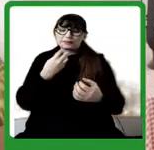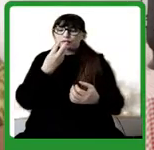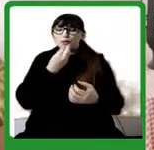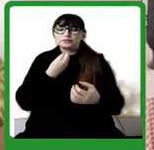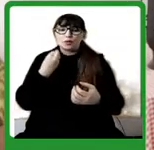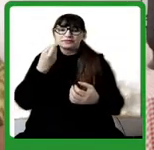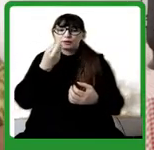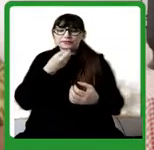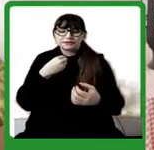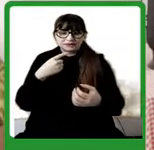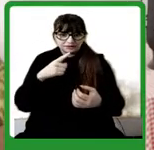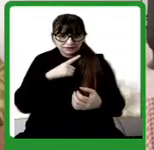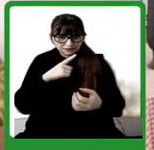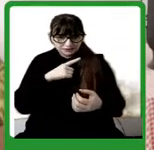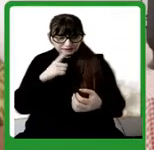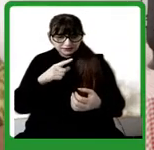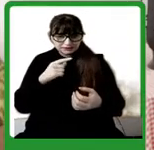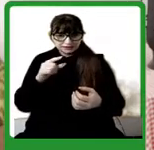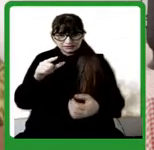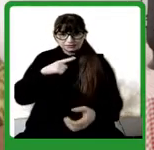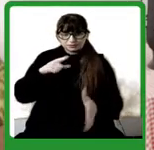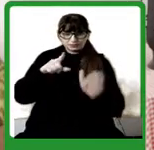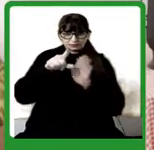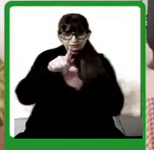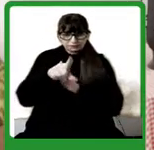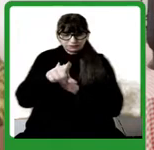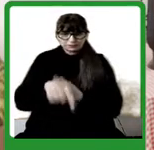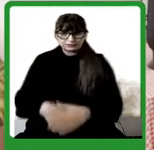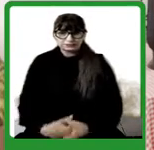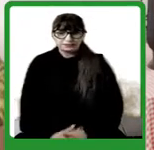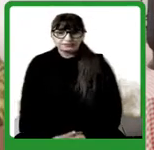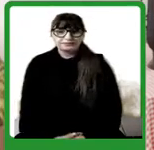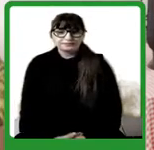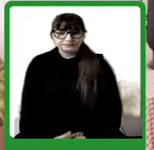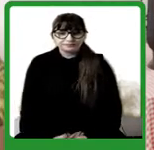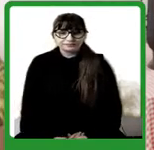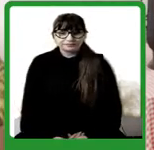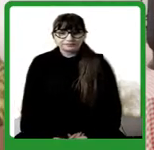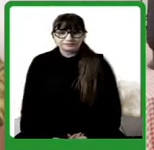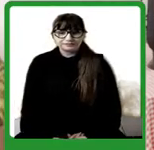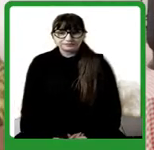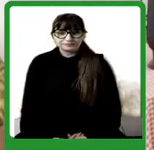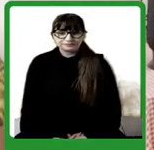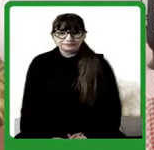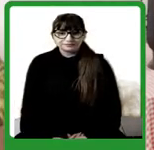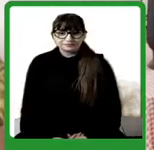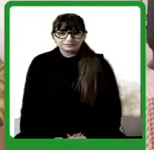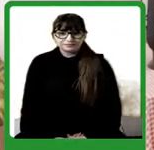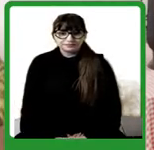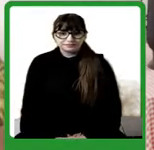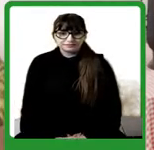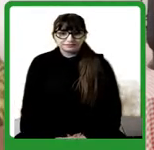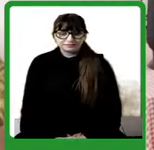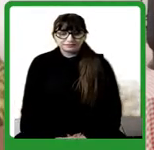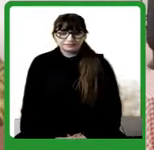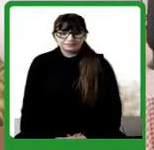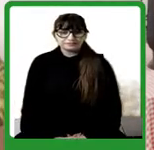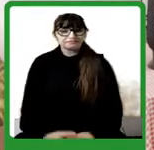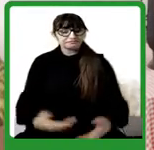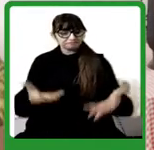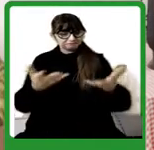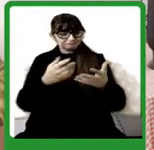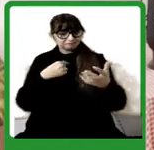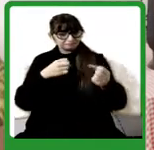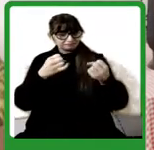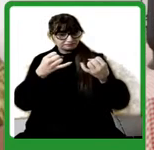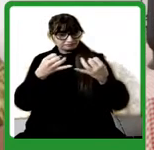dúvida, pra, uma perguntinha aqui, ó. O que que tu trouxe, irmão? Agora, a hora que ela vai falar, eu vou dizer, eu vou pegar a